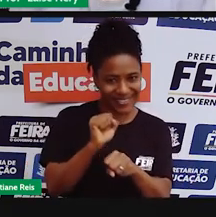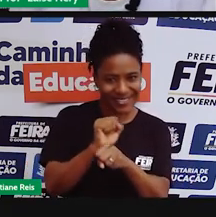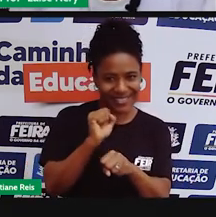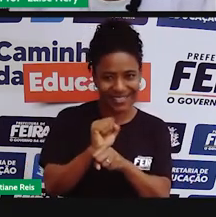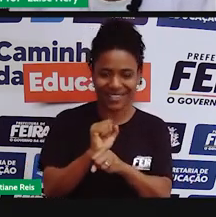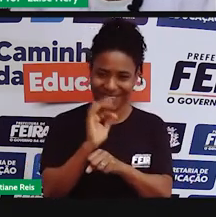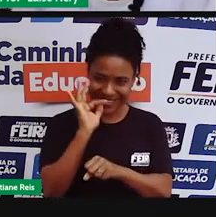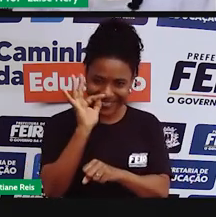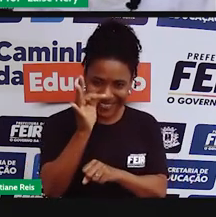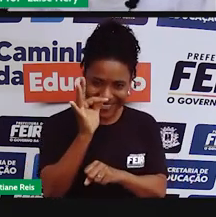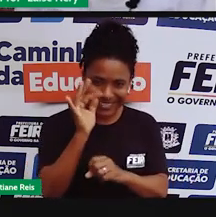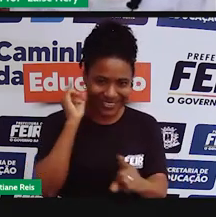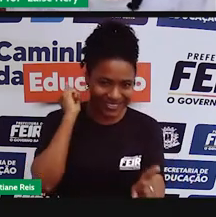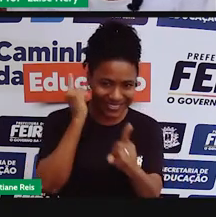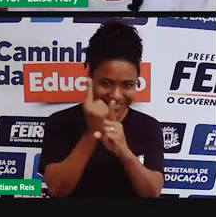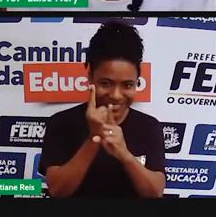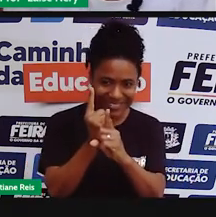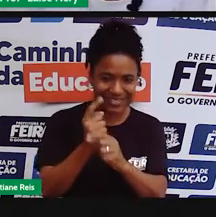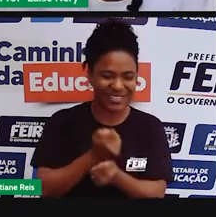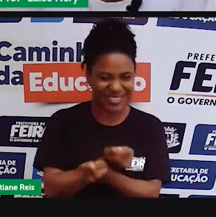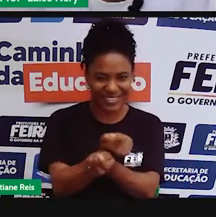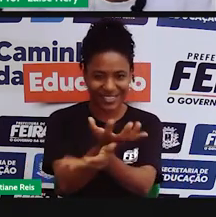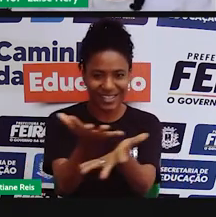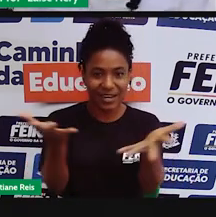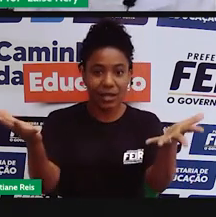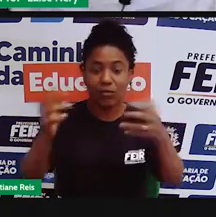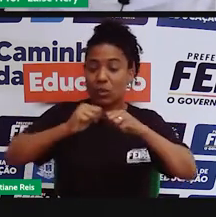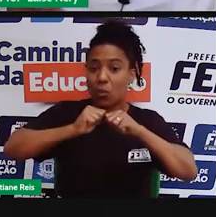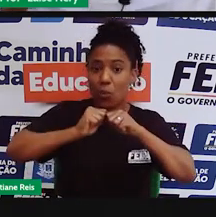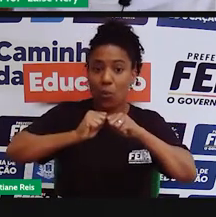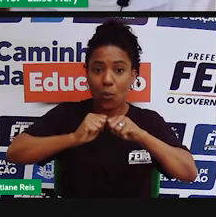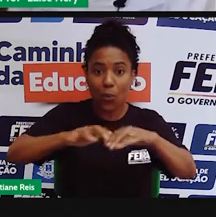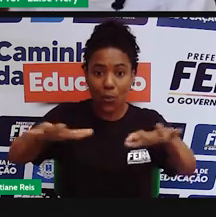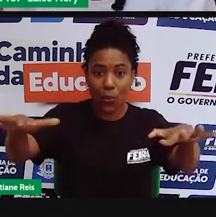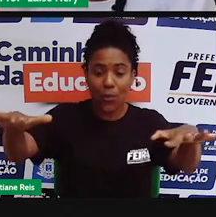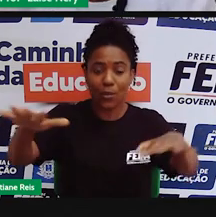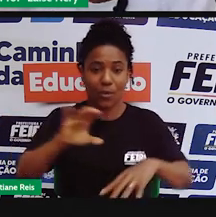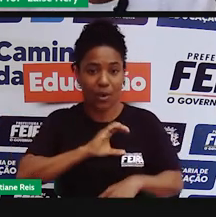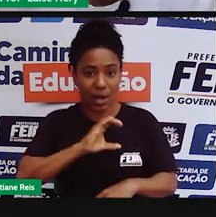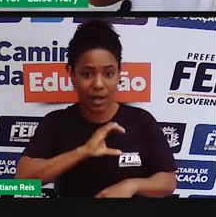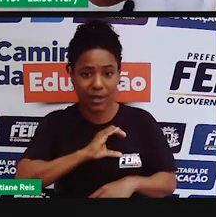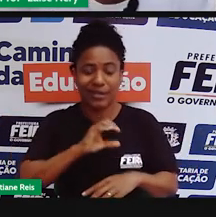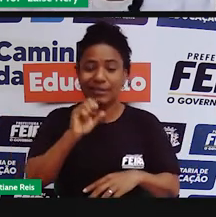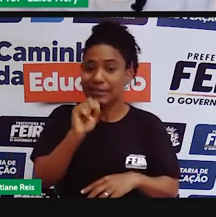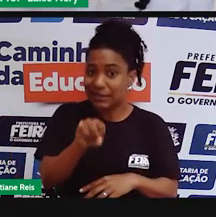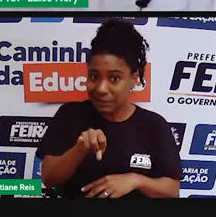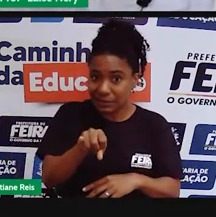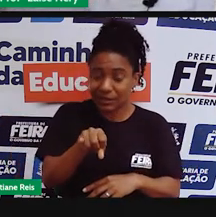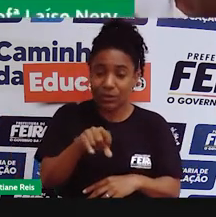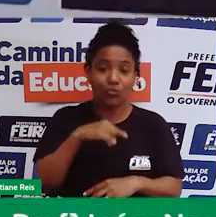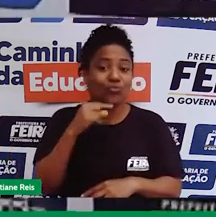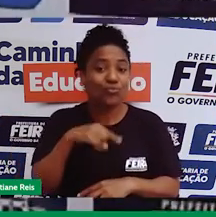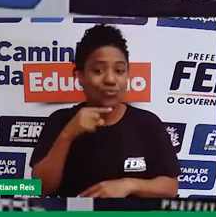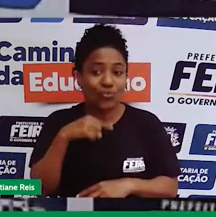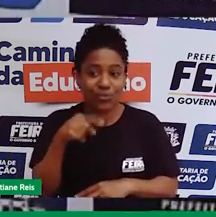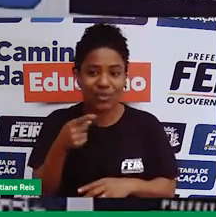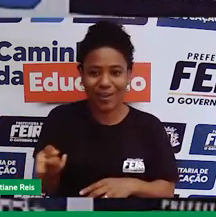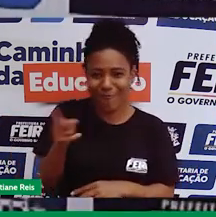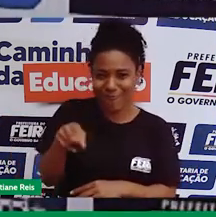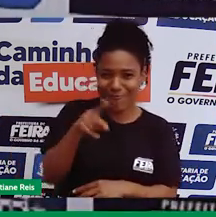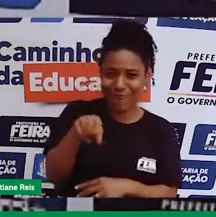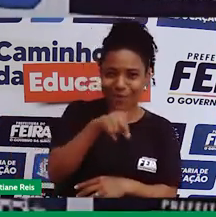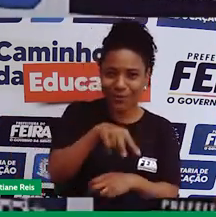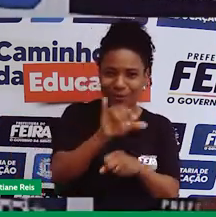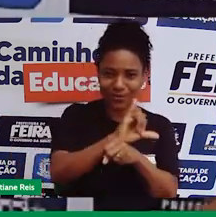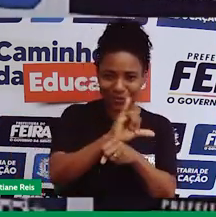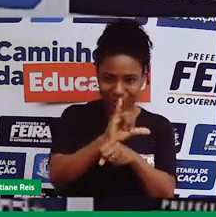na próxima. Divulgue para os seus colegas. Se você não entendeu alguma coisa, volta o vídeo